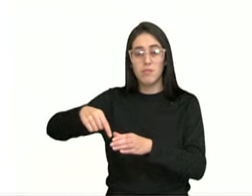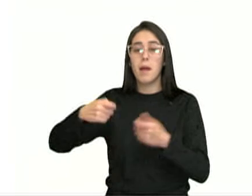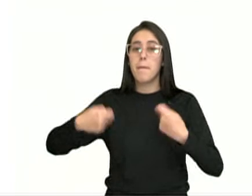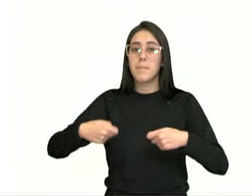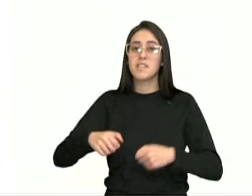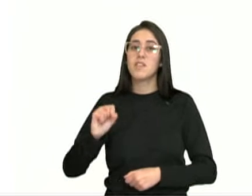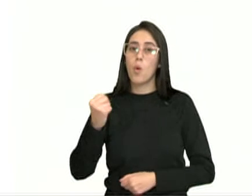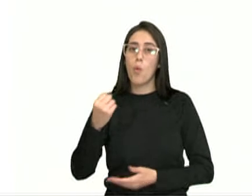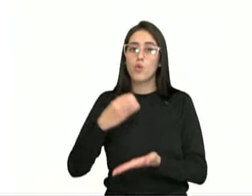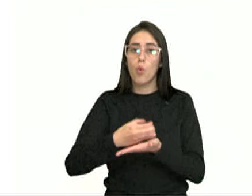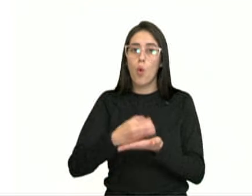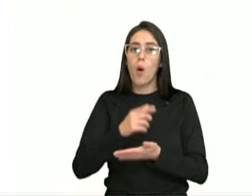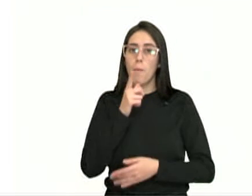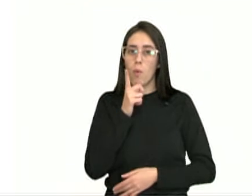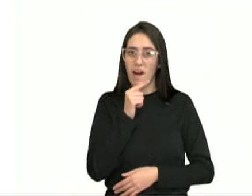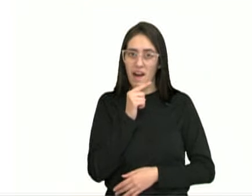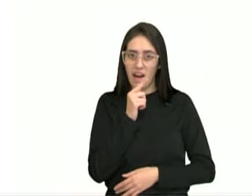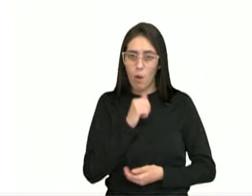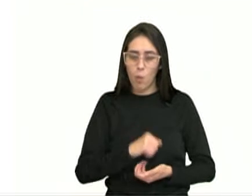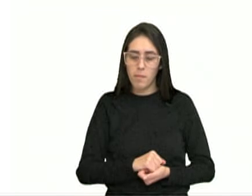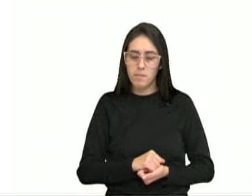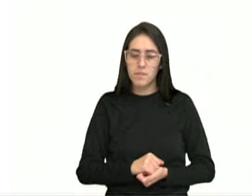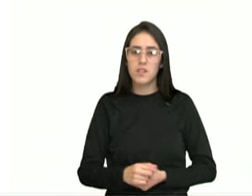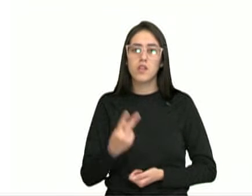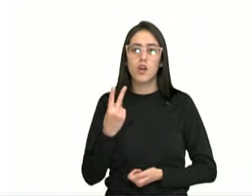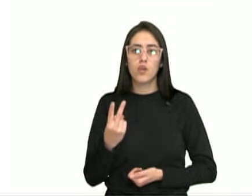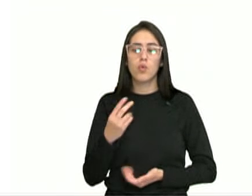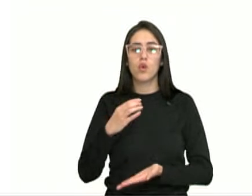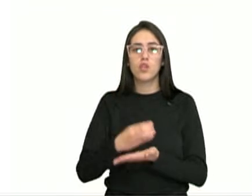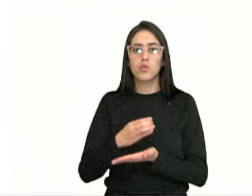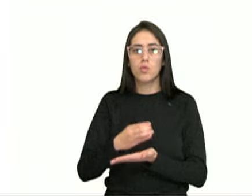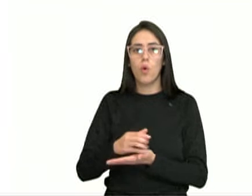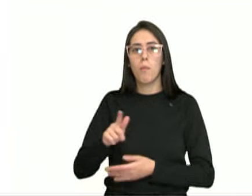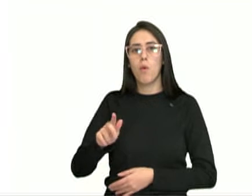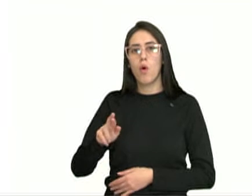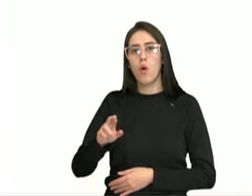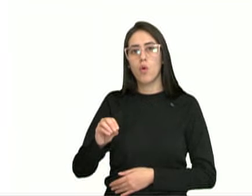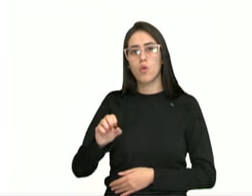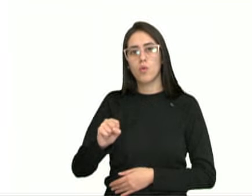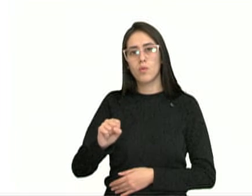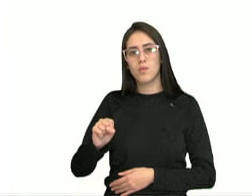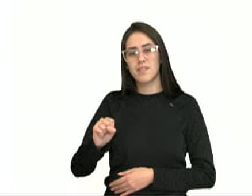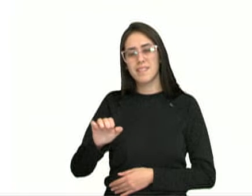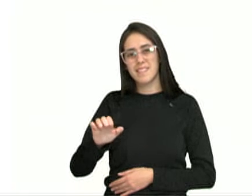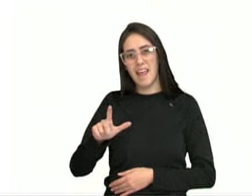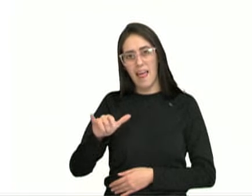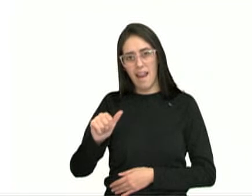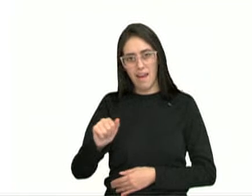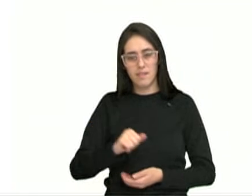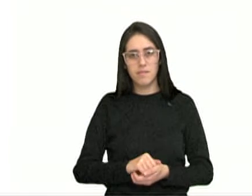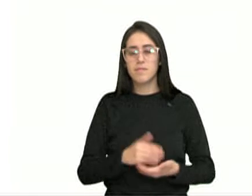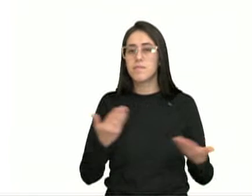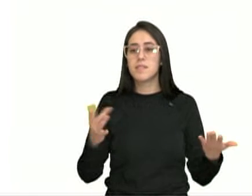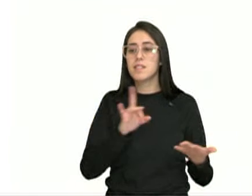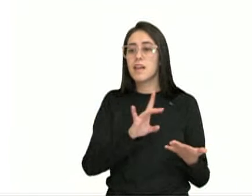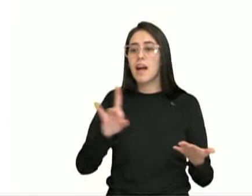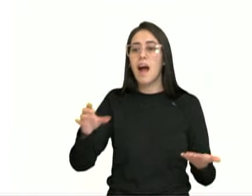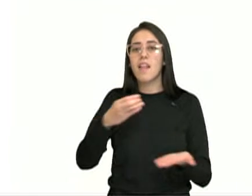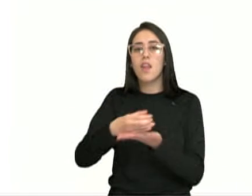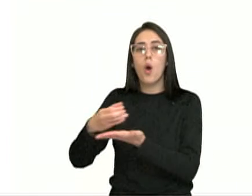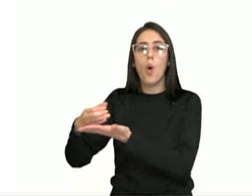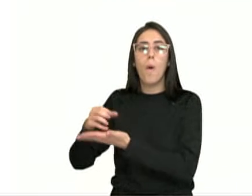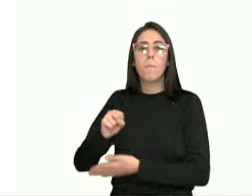água mineral para 2 copos de groselha. Qual o custo de cada copo de